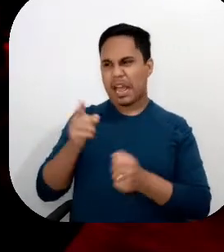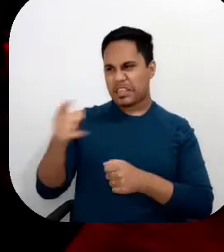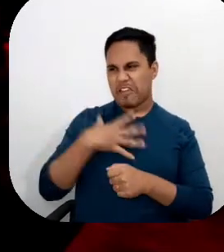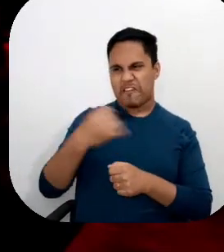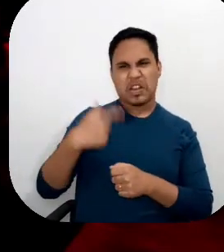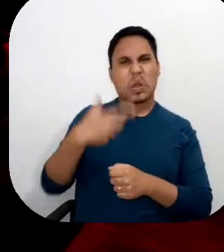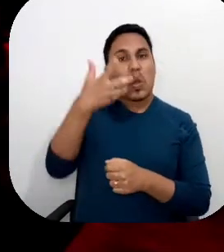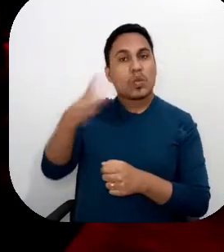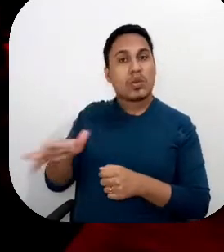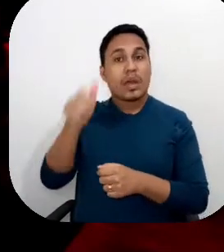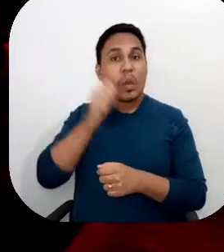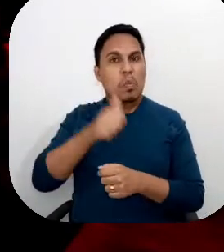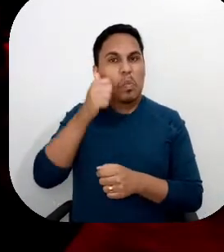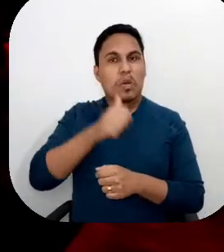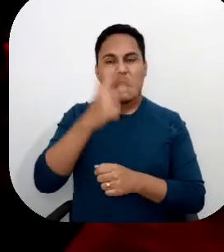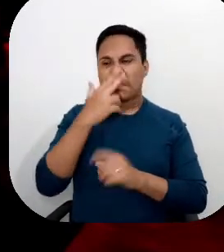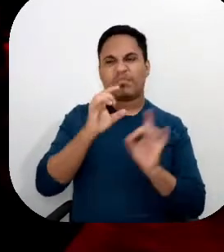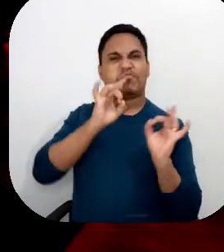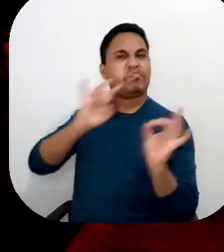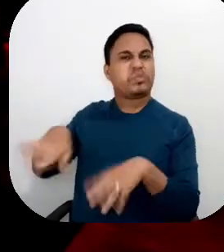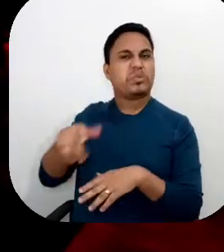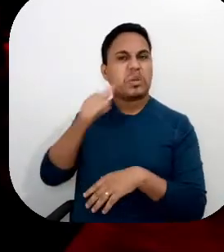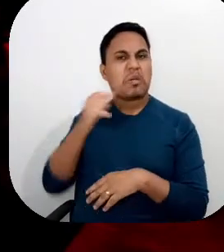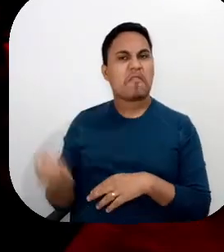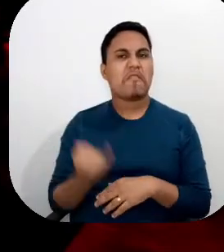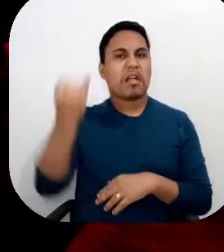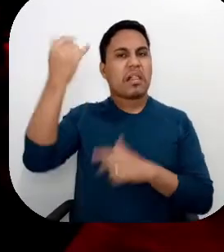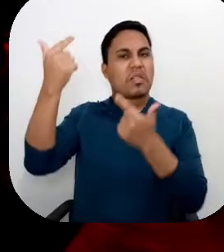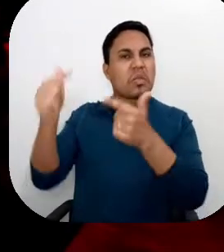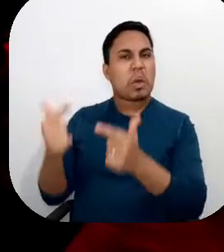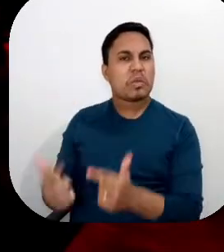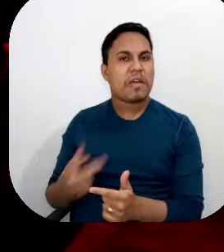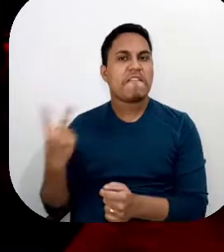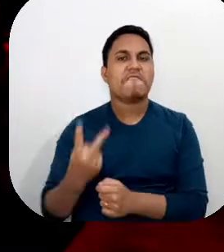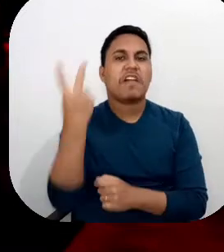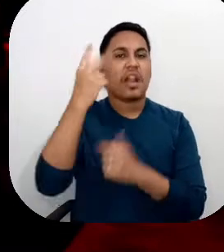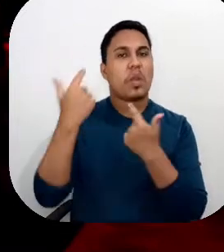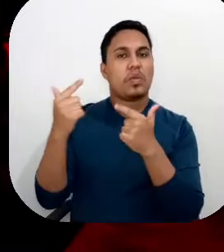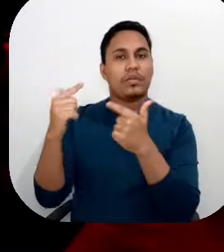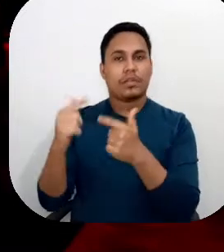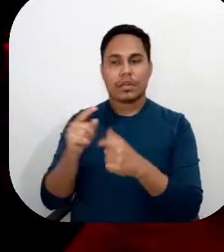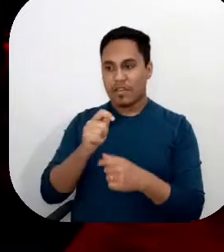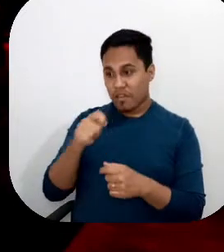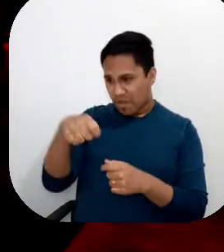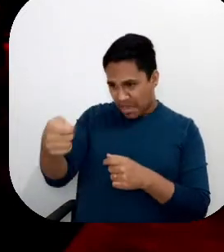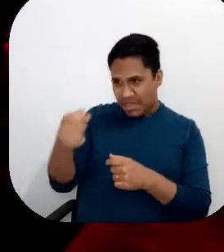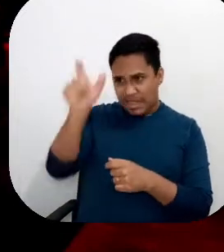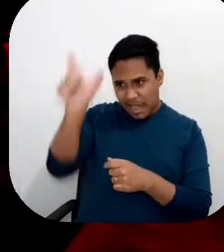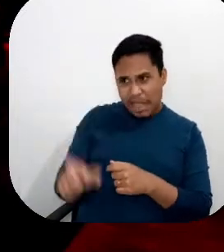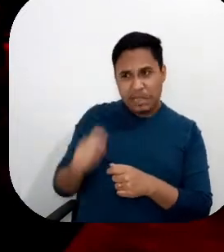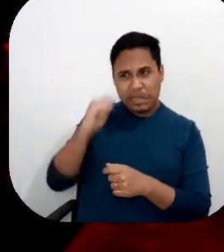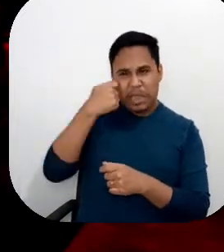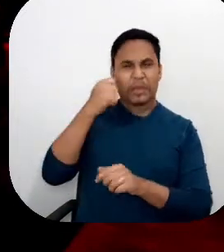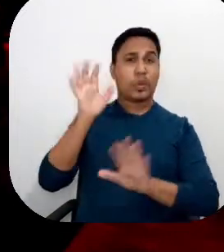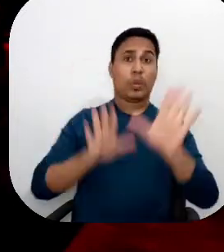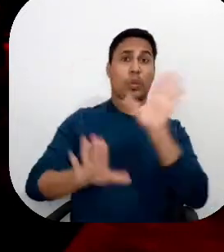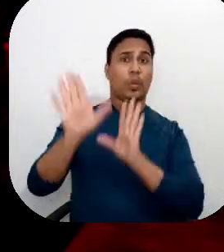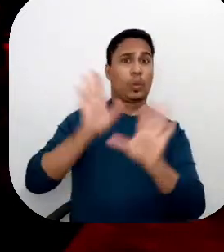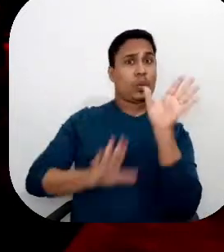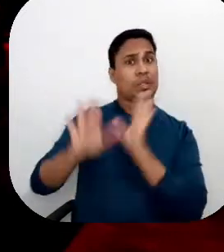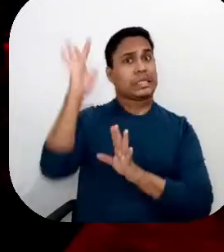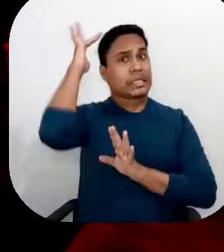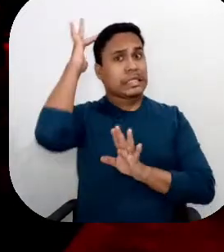filhos que você não quis criar. É a mulher jogada na porta de casa em que um dia ela chamou de lá. Suspeito,